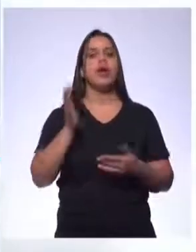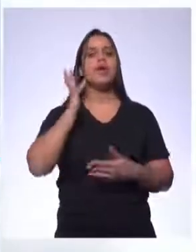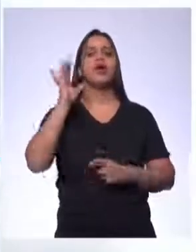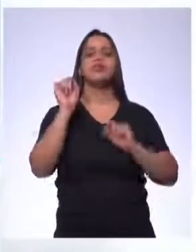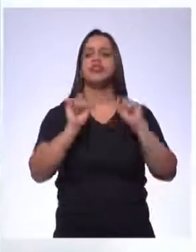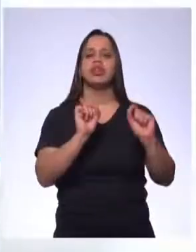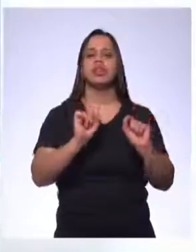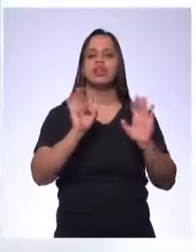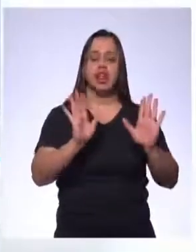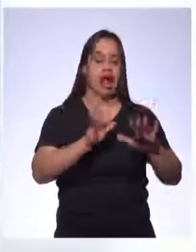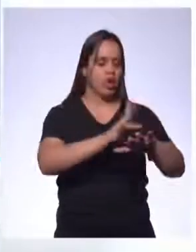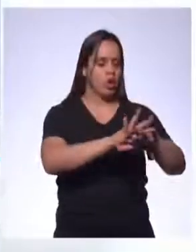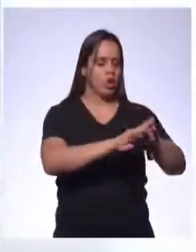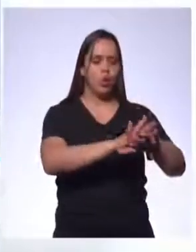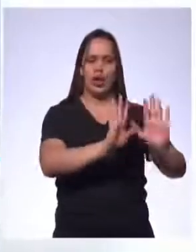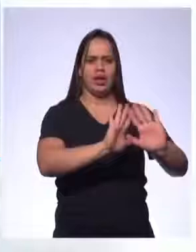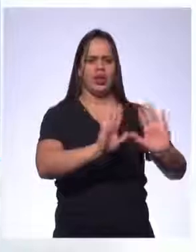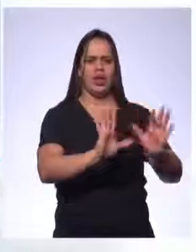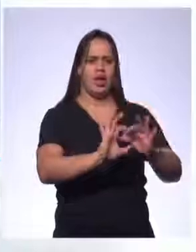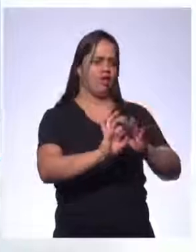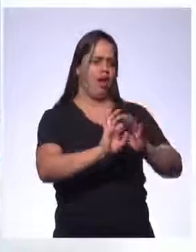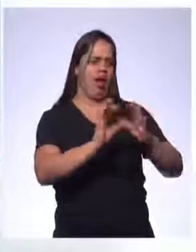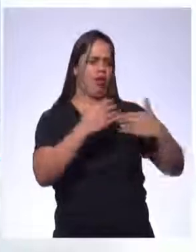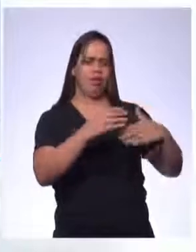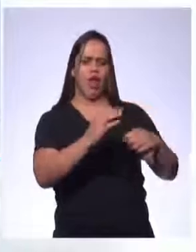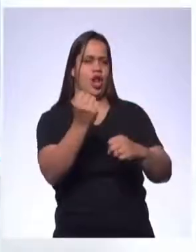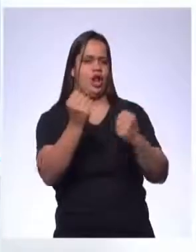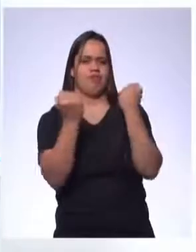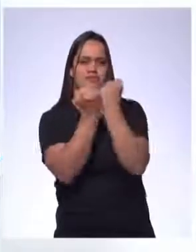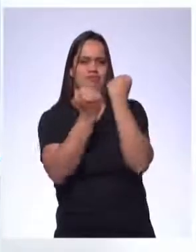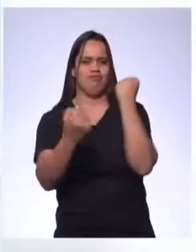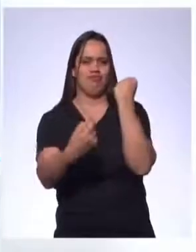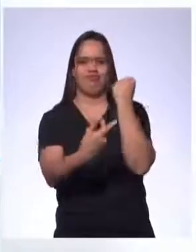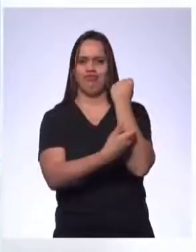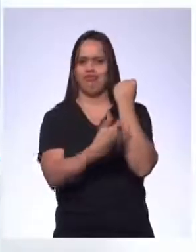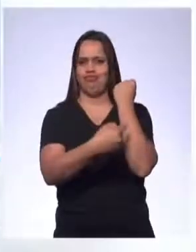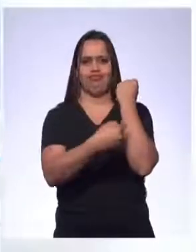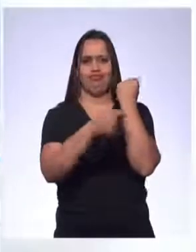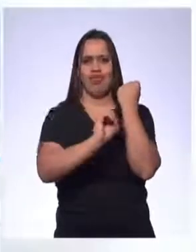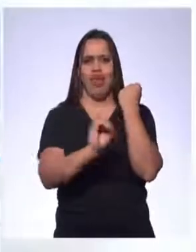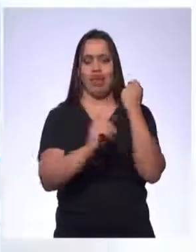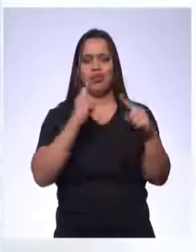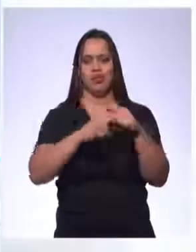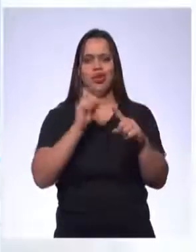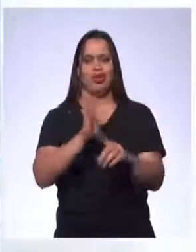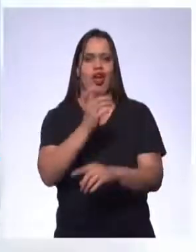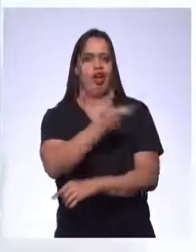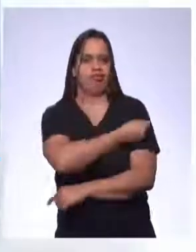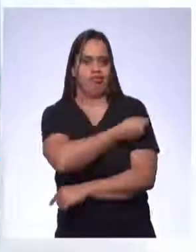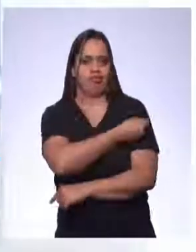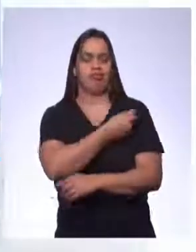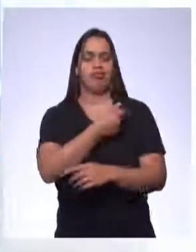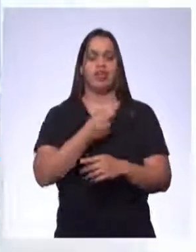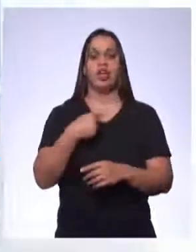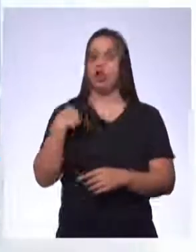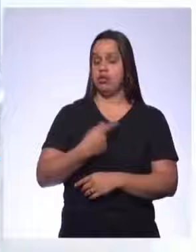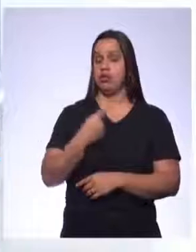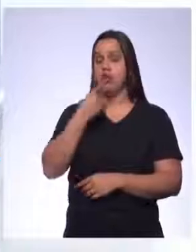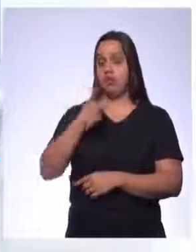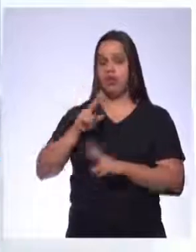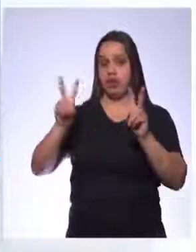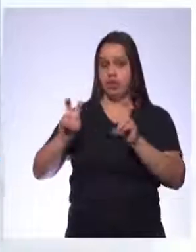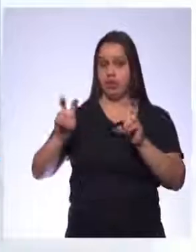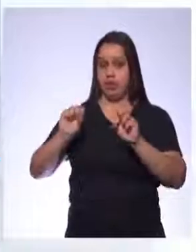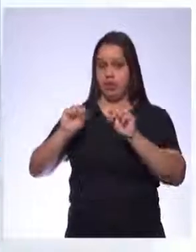livre daquela doença porque você se imunizou tomando a vacina, né? Então, a gente está falando aqui do corona porque é a nossa expectativa, mas